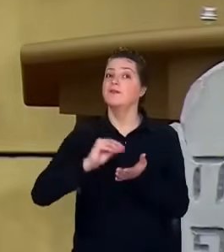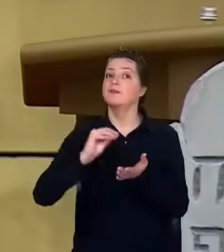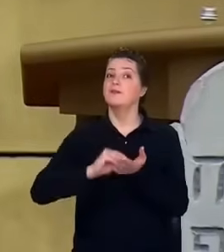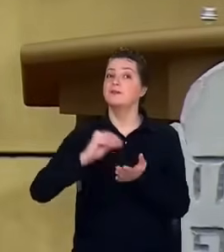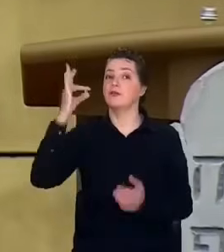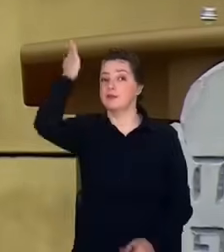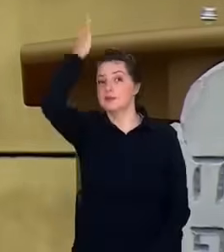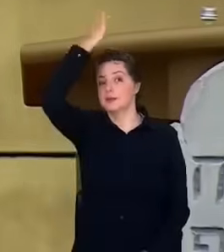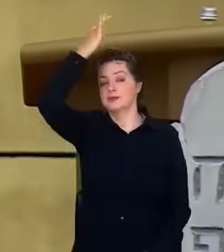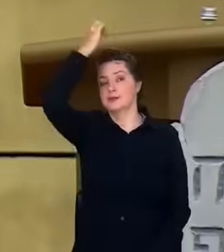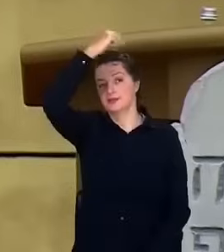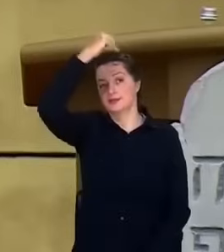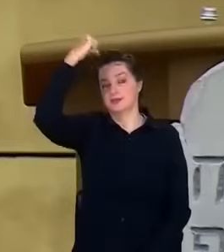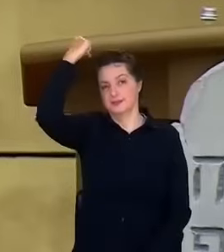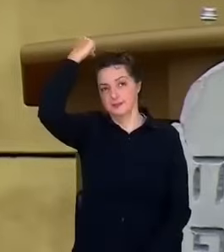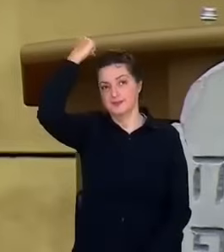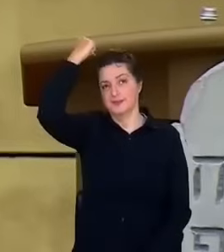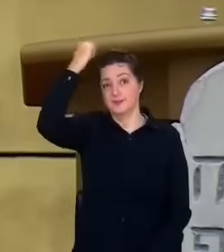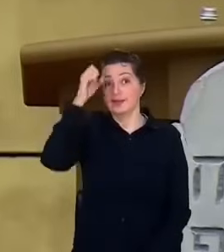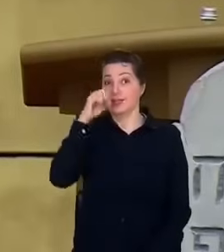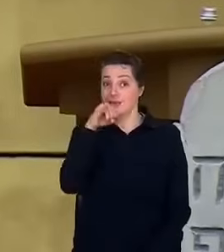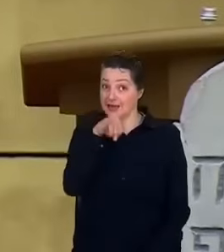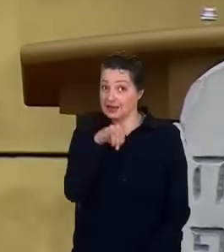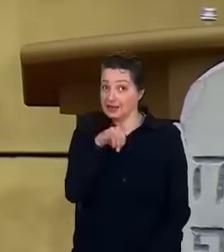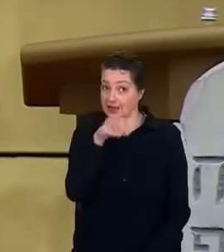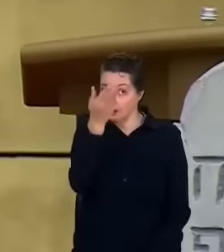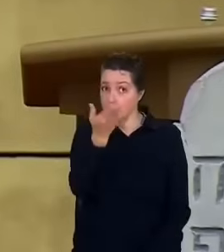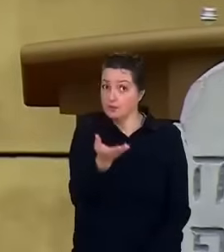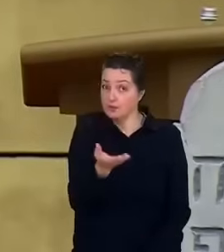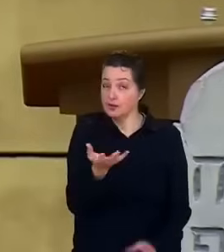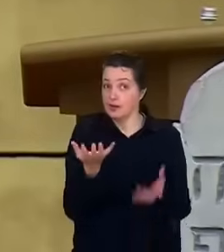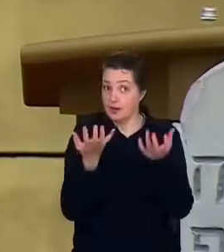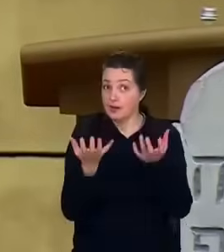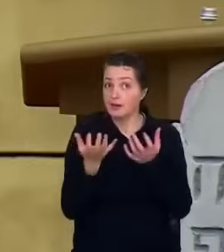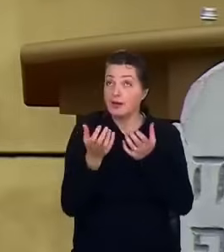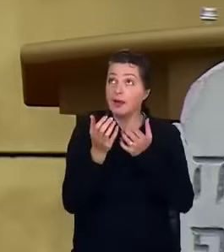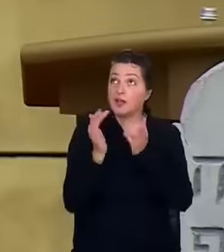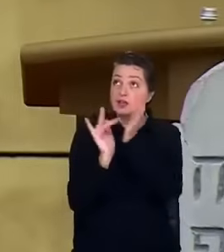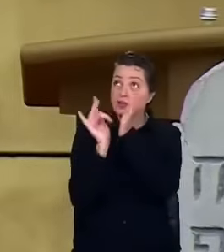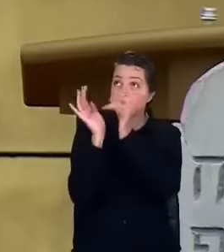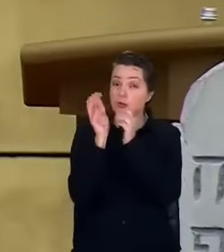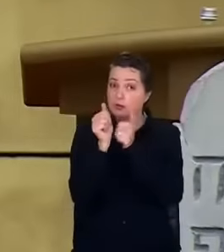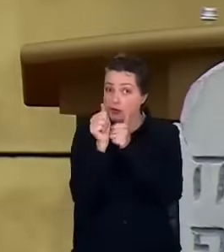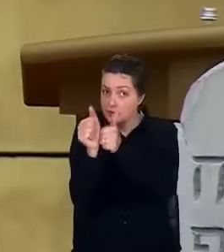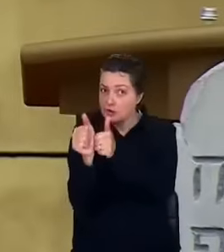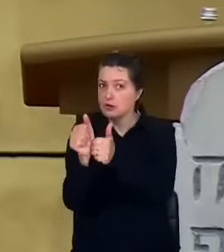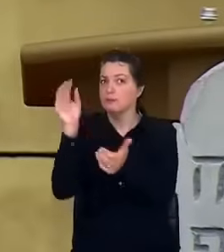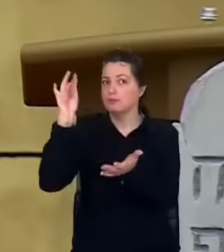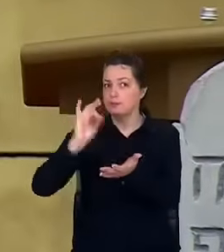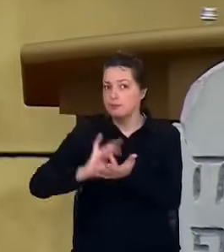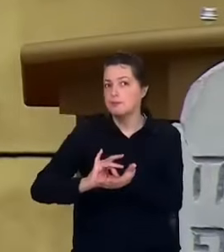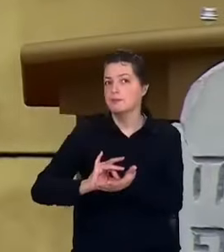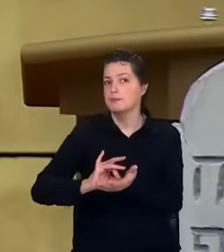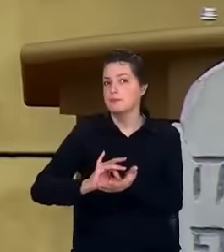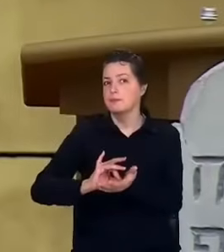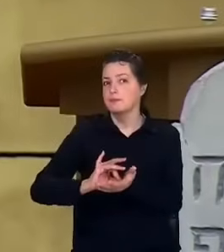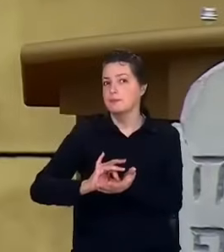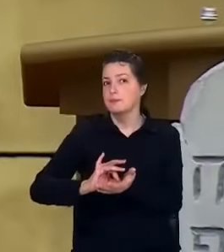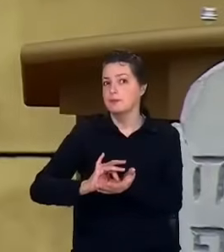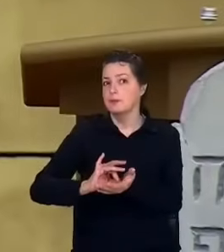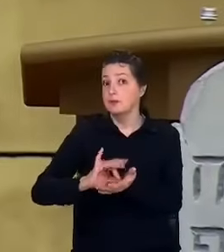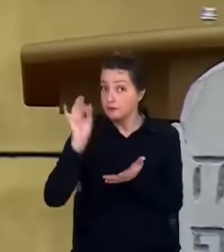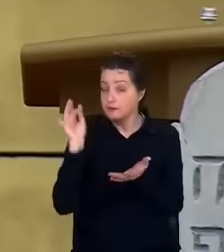que é o Espírito Santo. E se você quiser seguir Jesus de fato, de verdade, seguir Jesus